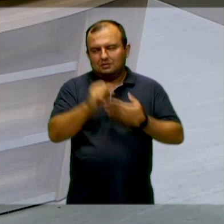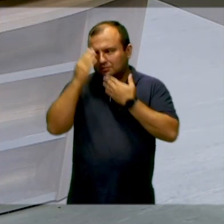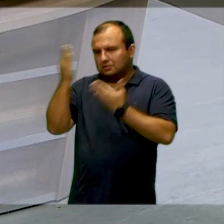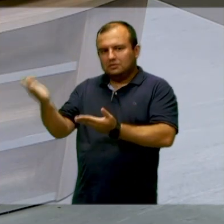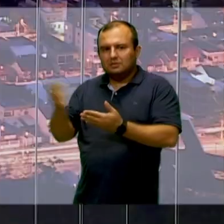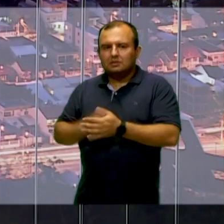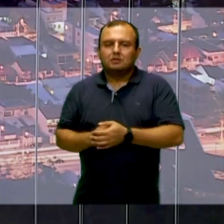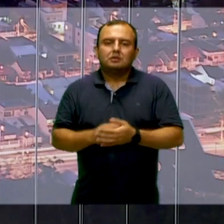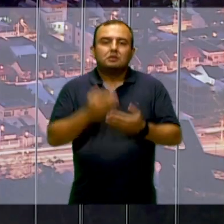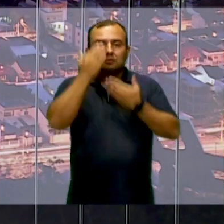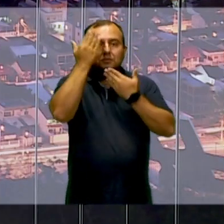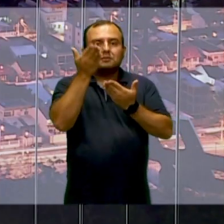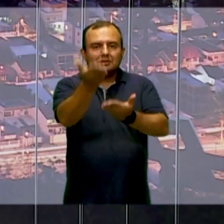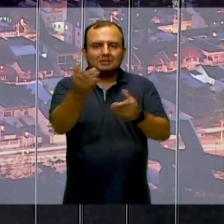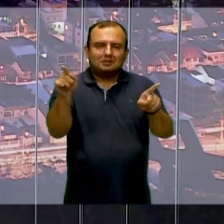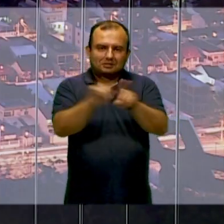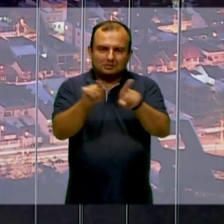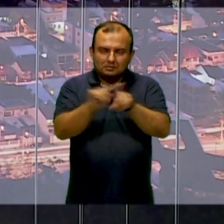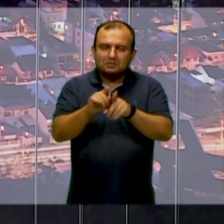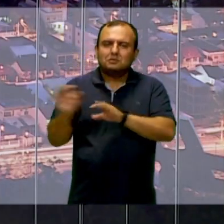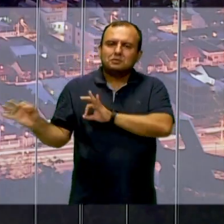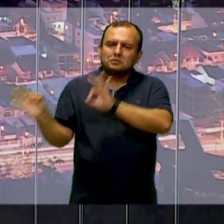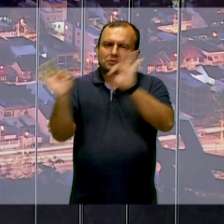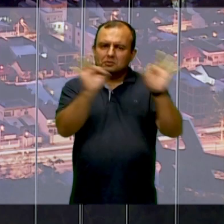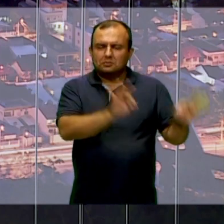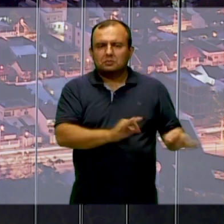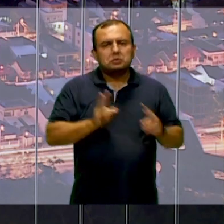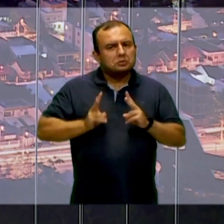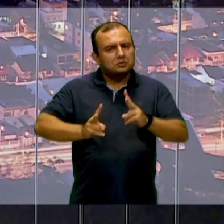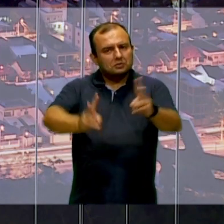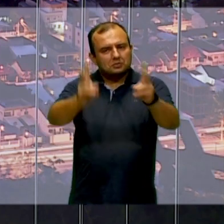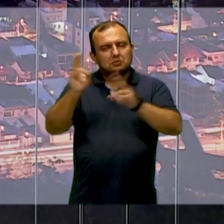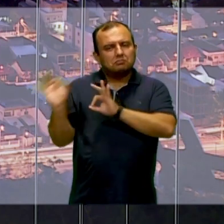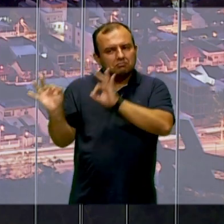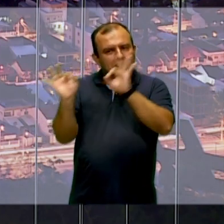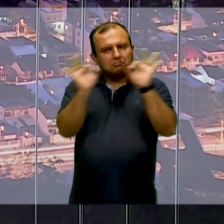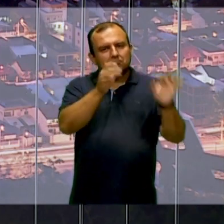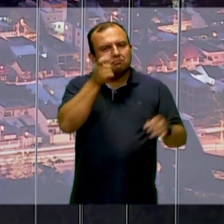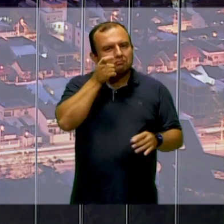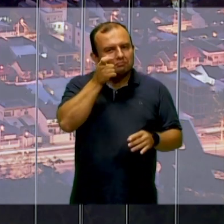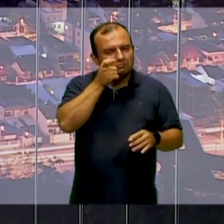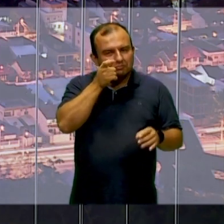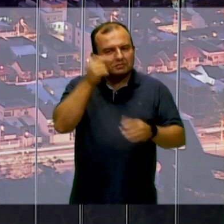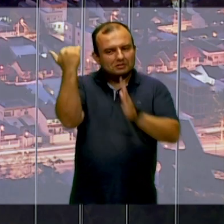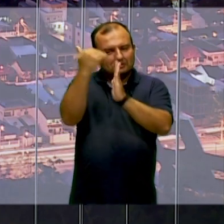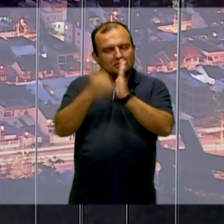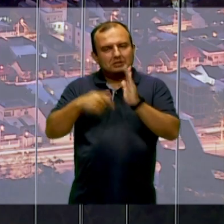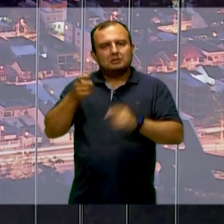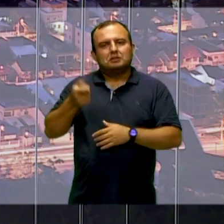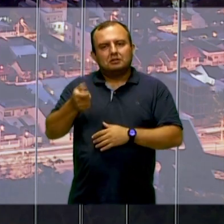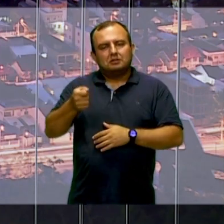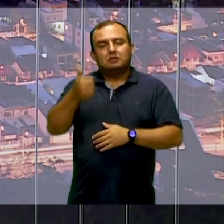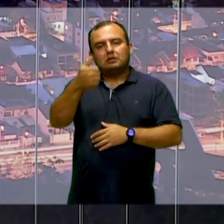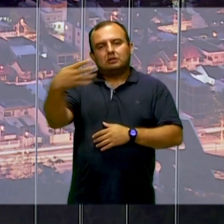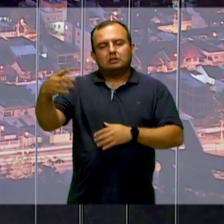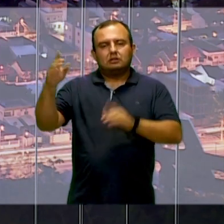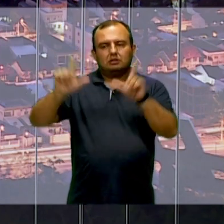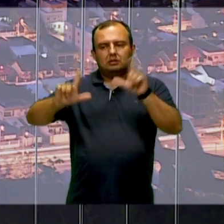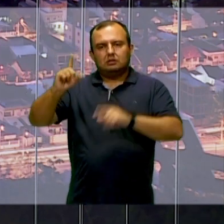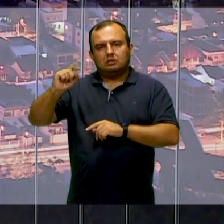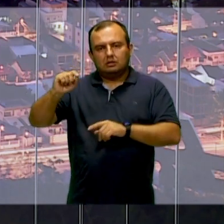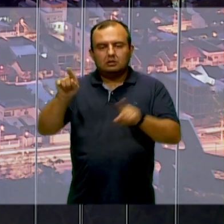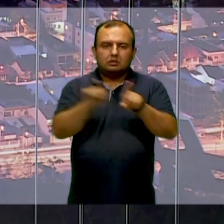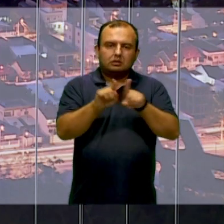você. E obrigada a você também que nos acompanha. Continue assistindo aqui a nossa programação no canal 14 da Claro TV